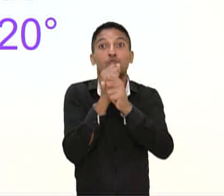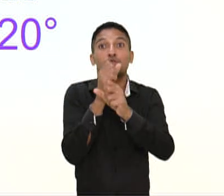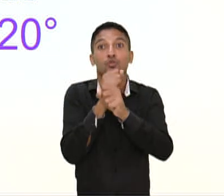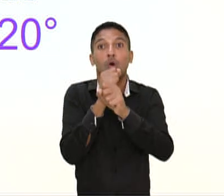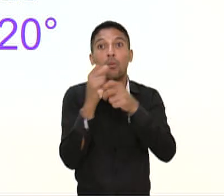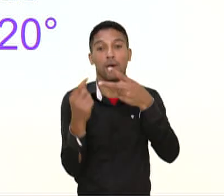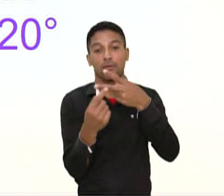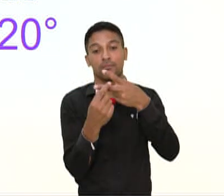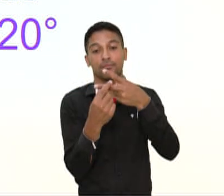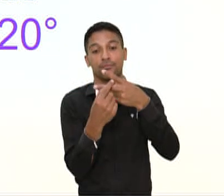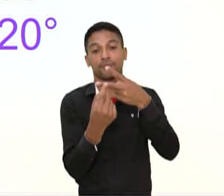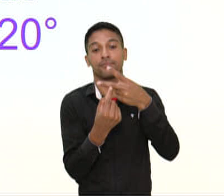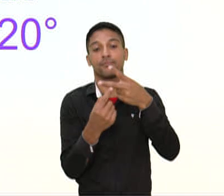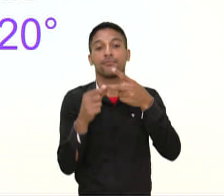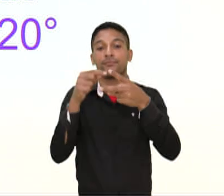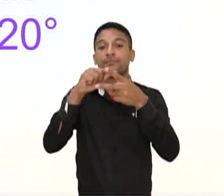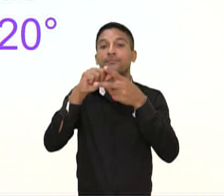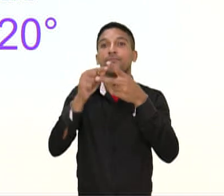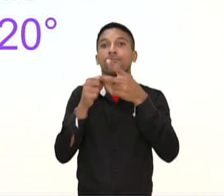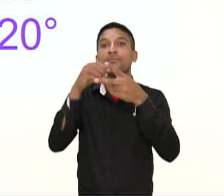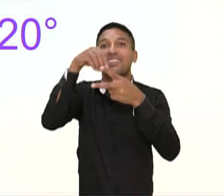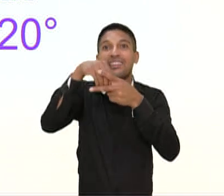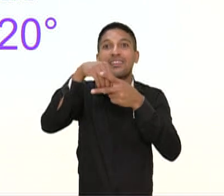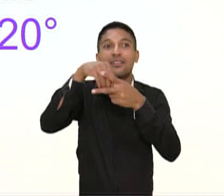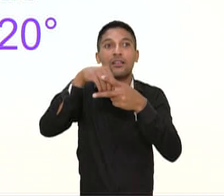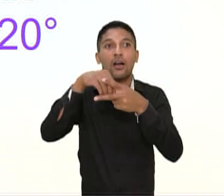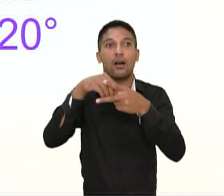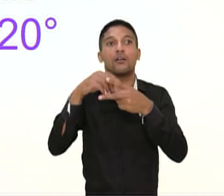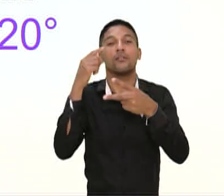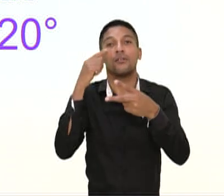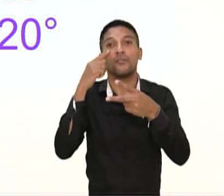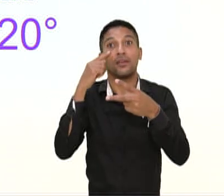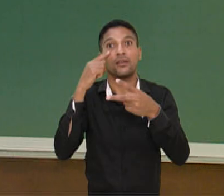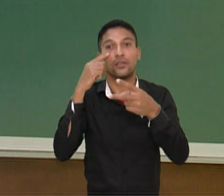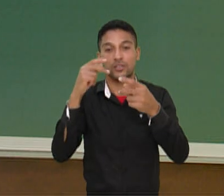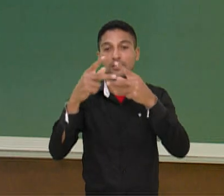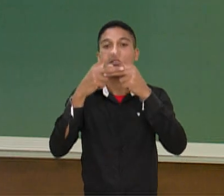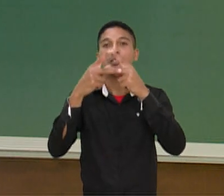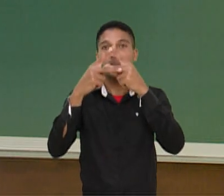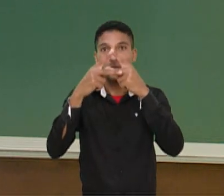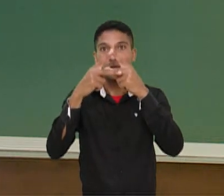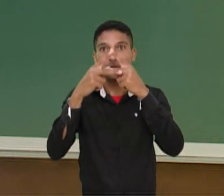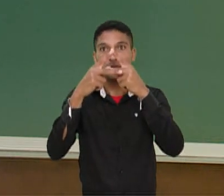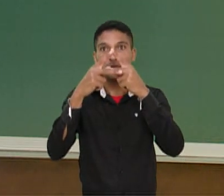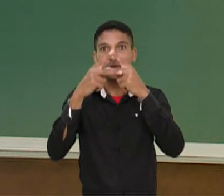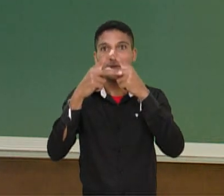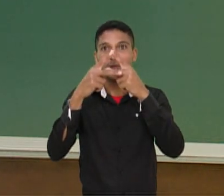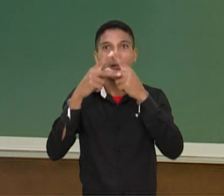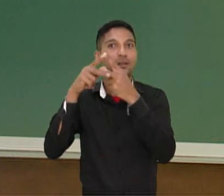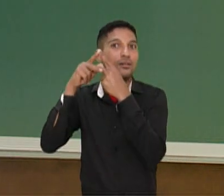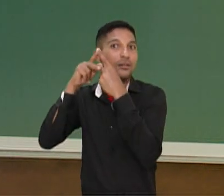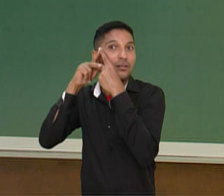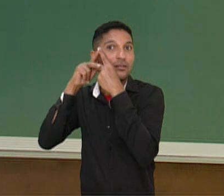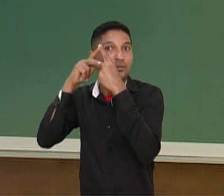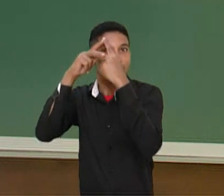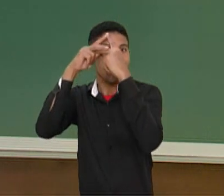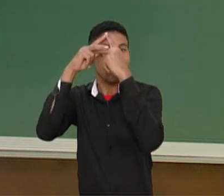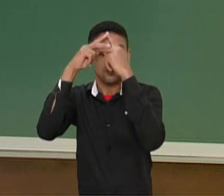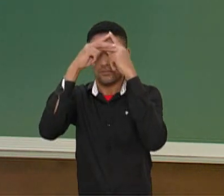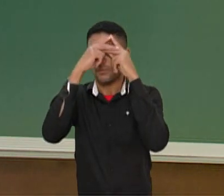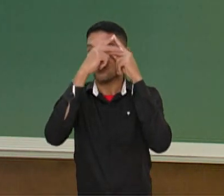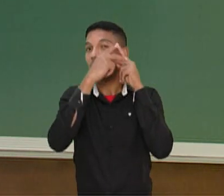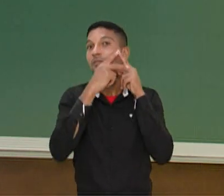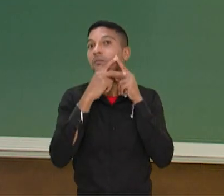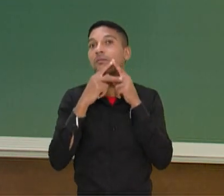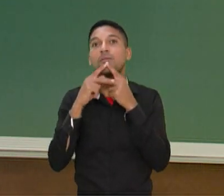Então, se você dividir em triângulos aqui, ó, você tem 1, 2, 3, 4. Ou então você lembra que o número de triângulos dentro